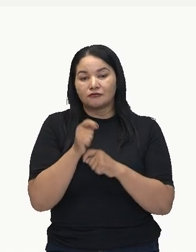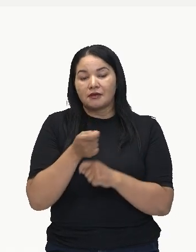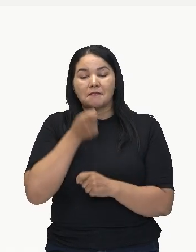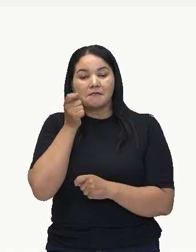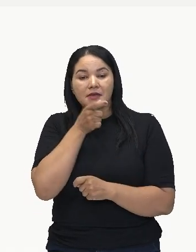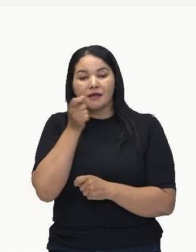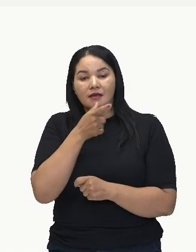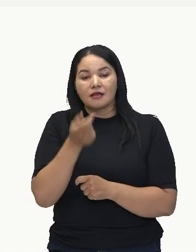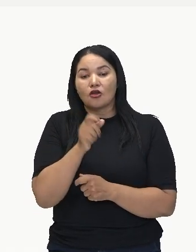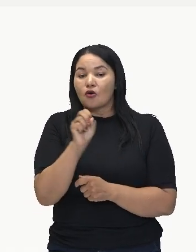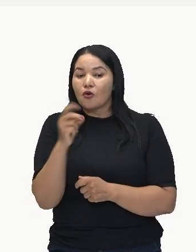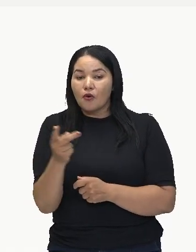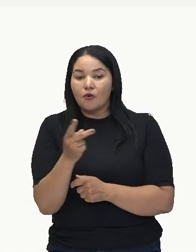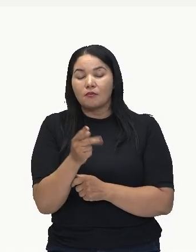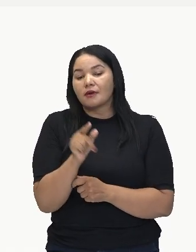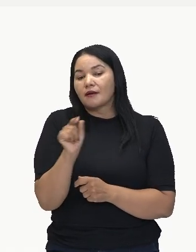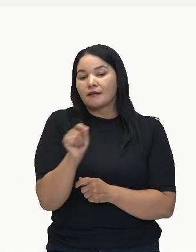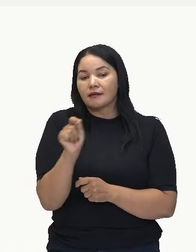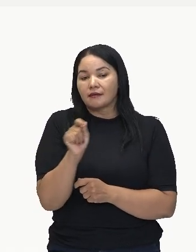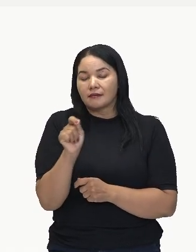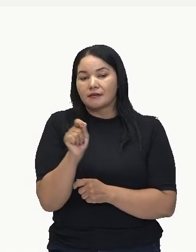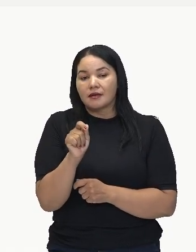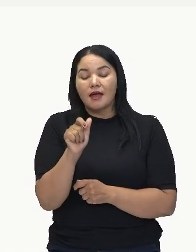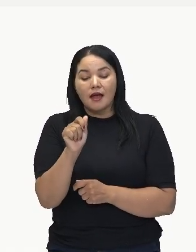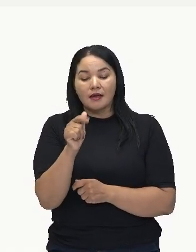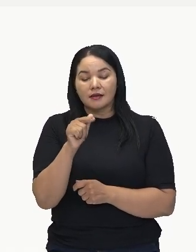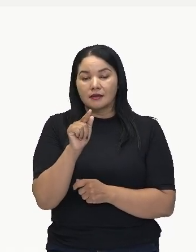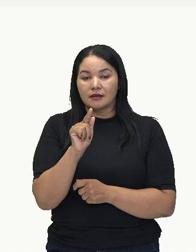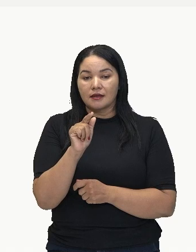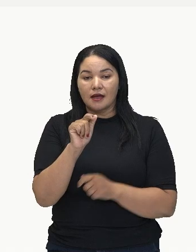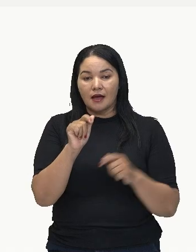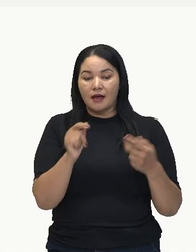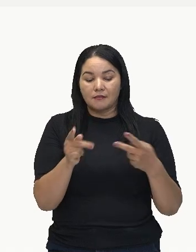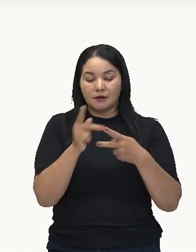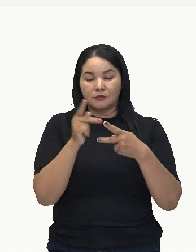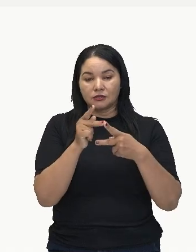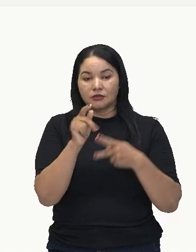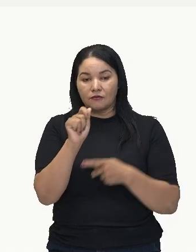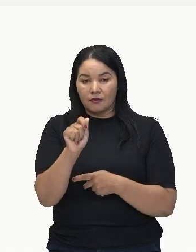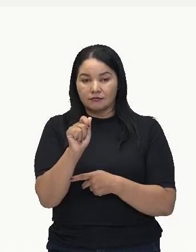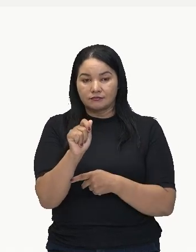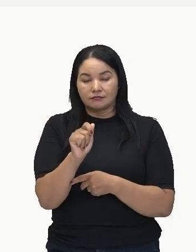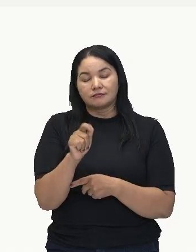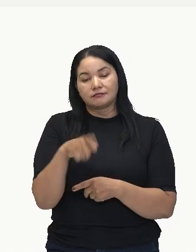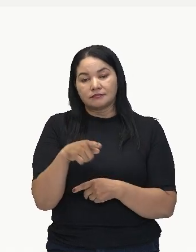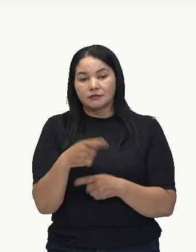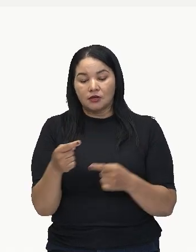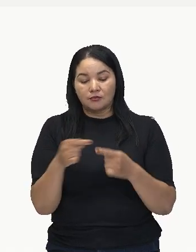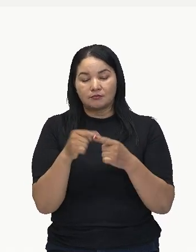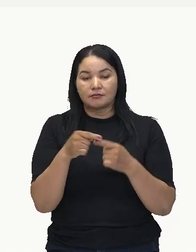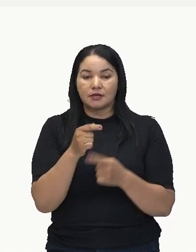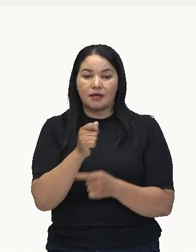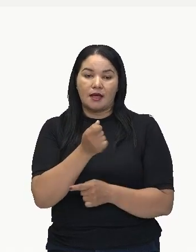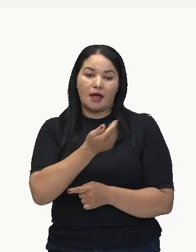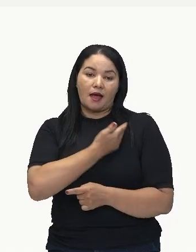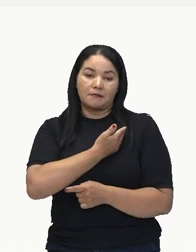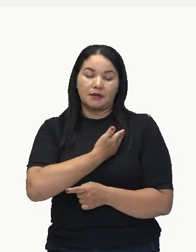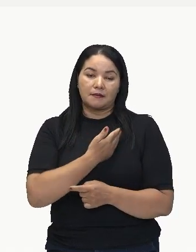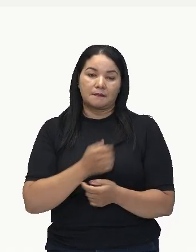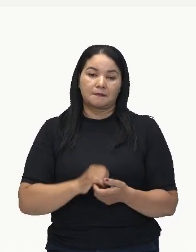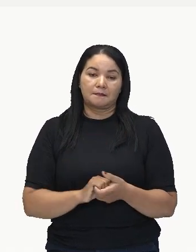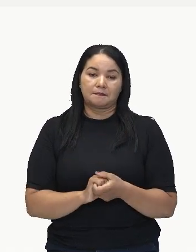quem? Ou a quem? A resposta, a sua amiga. Vejam, aqui nós temos a pergunta já está feita,